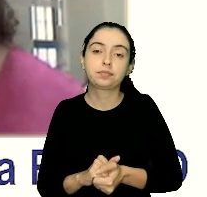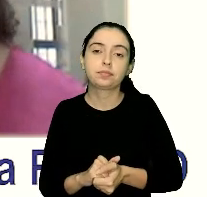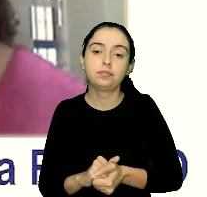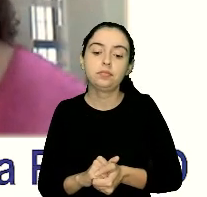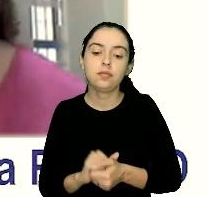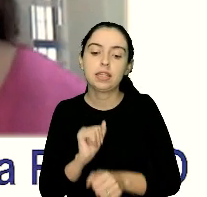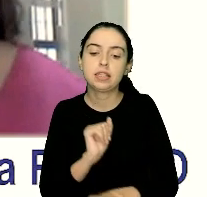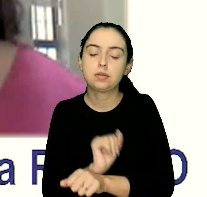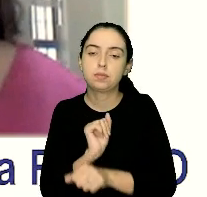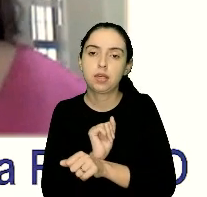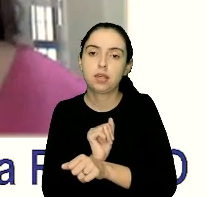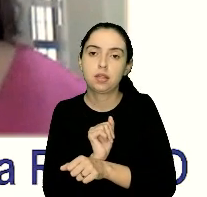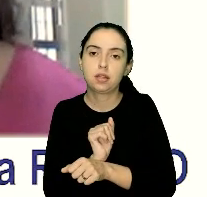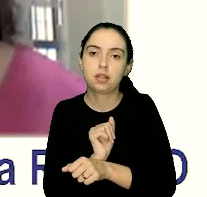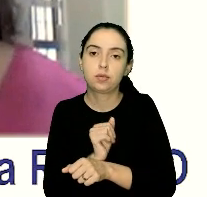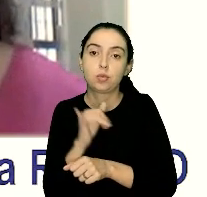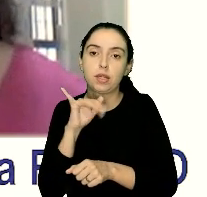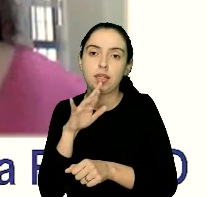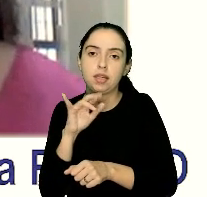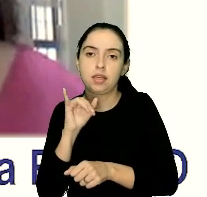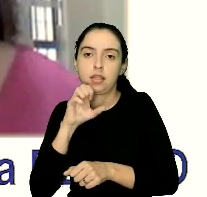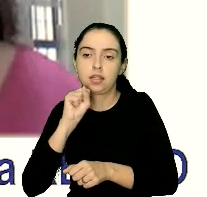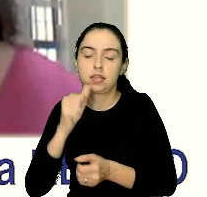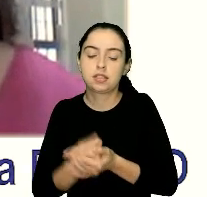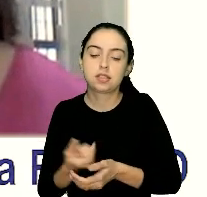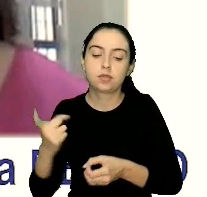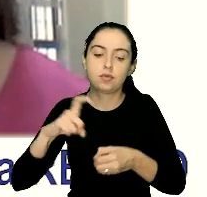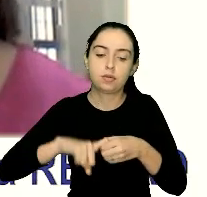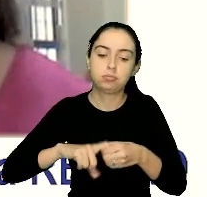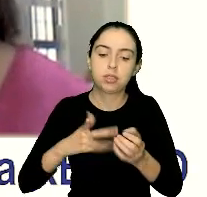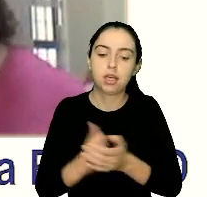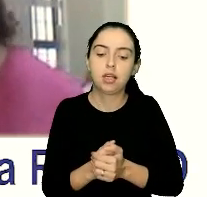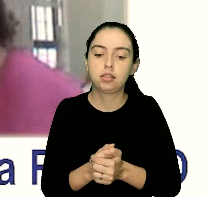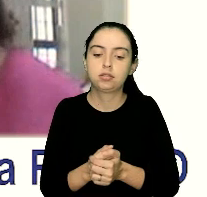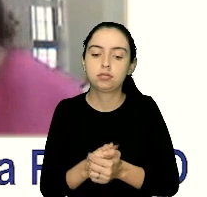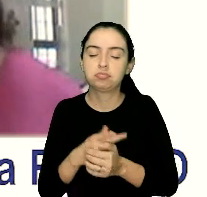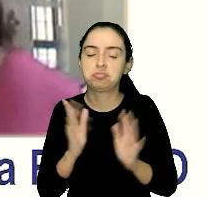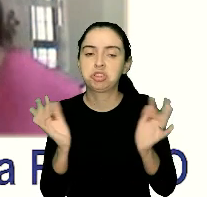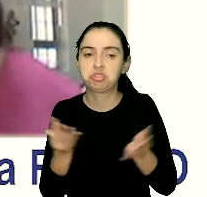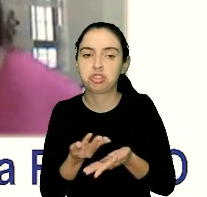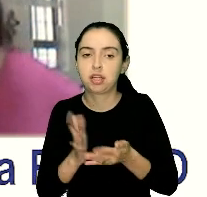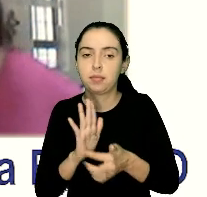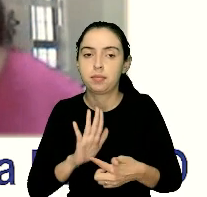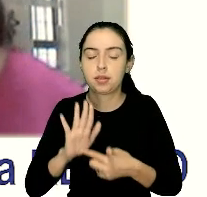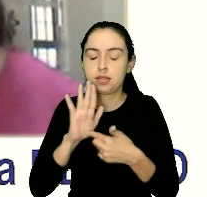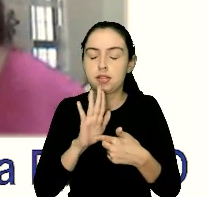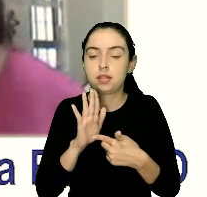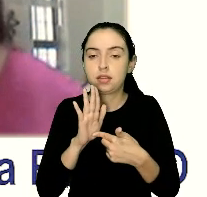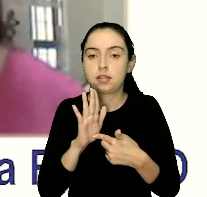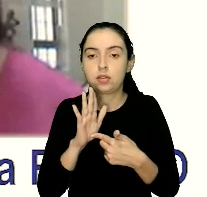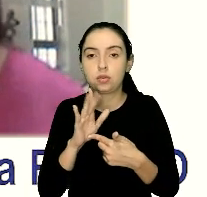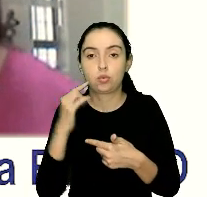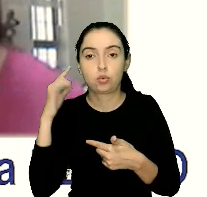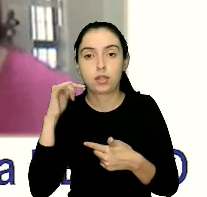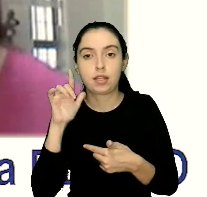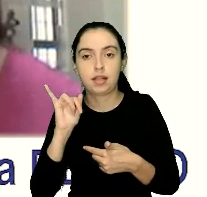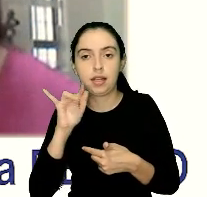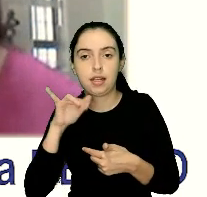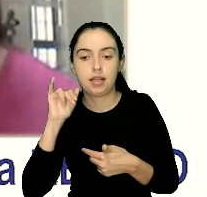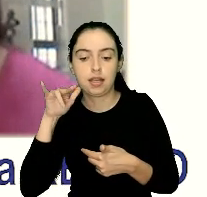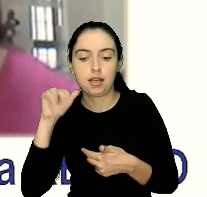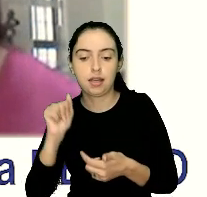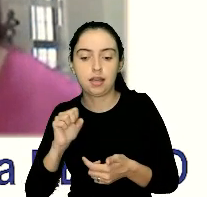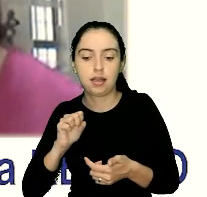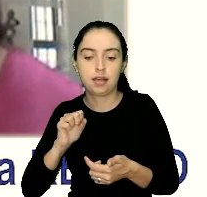não consegue retornar, eu já vou fazer a apresentação da doutora Liliana, e quando